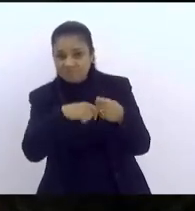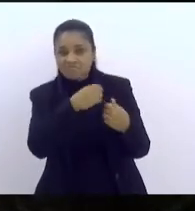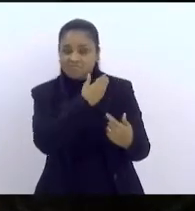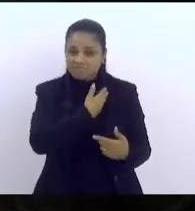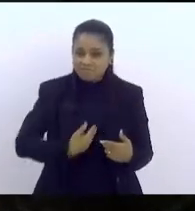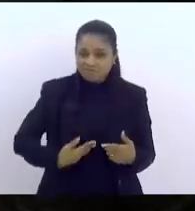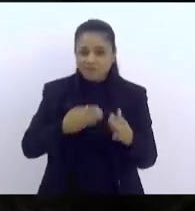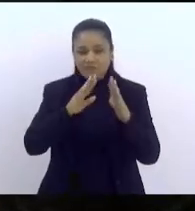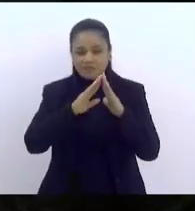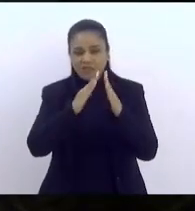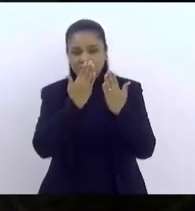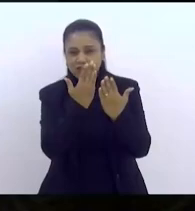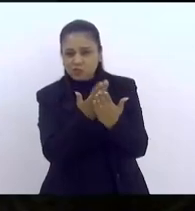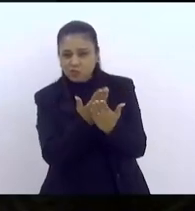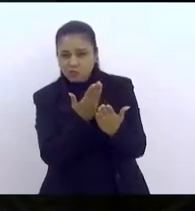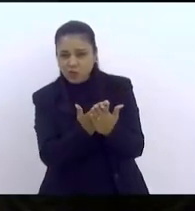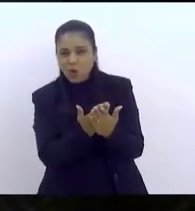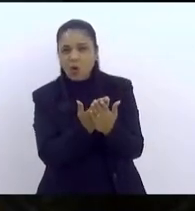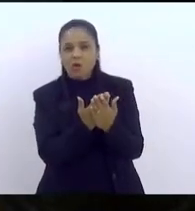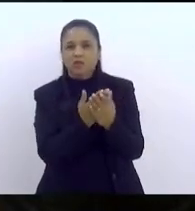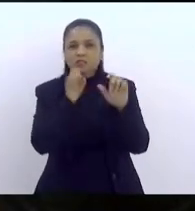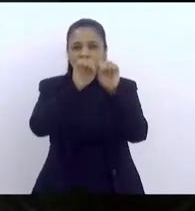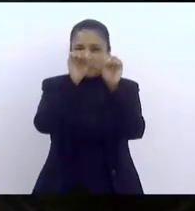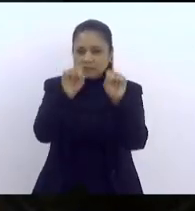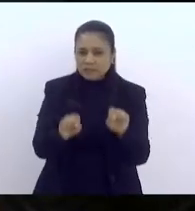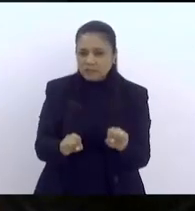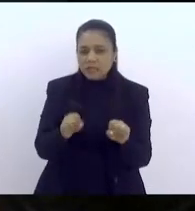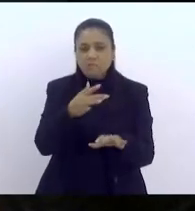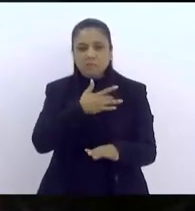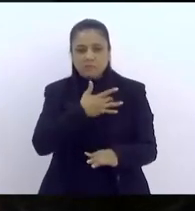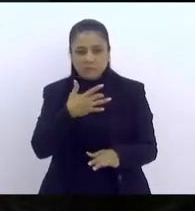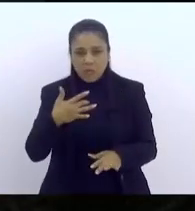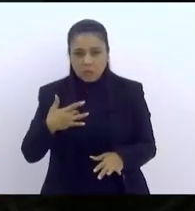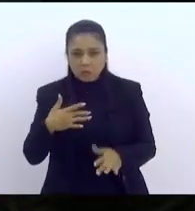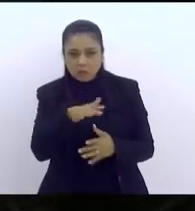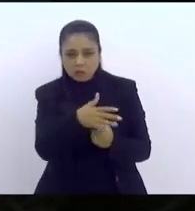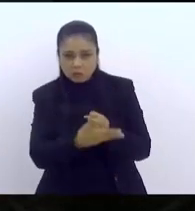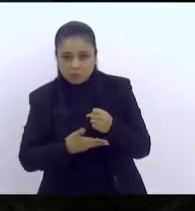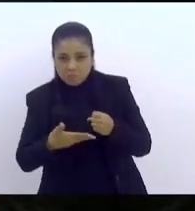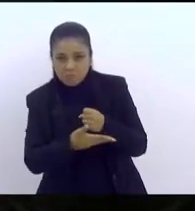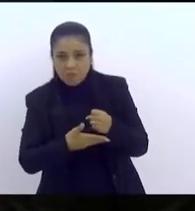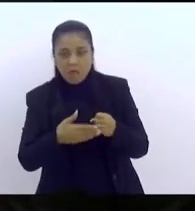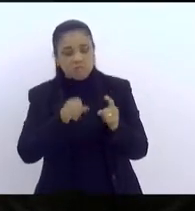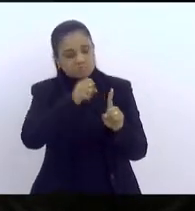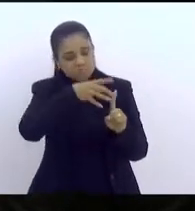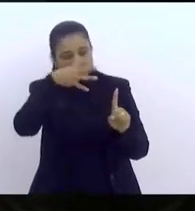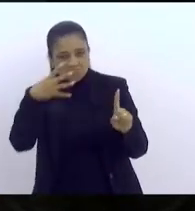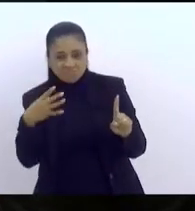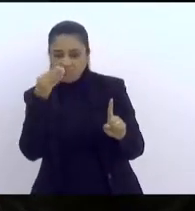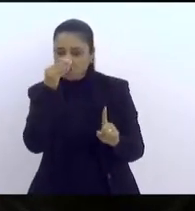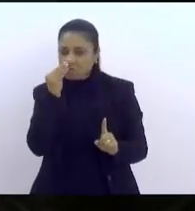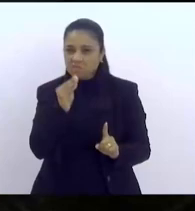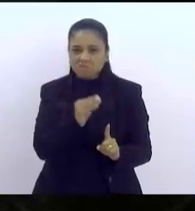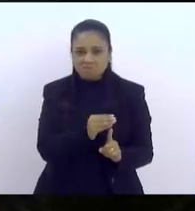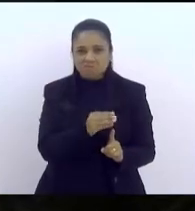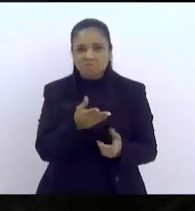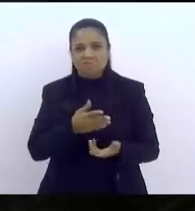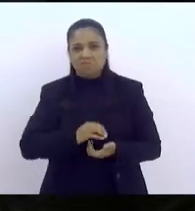escola, no sistema básico de saúde, pessoas LGBTQIA+, são negligenciadas?